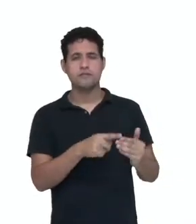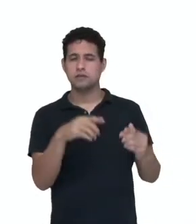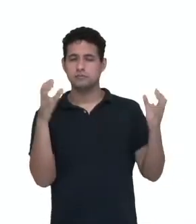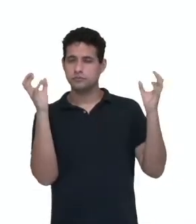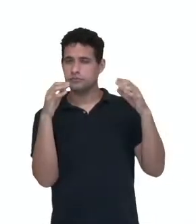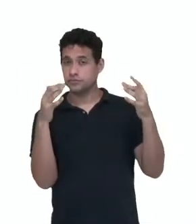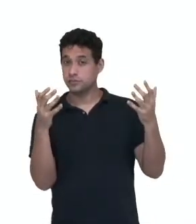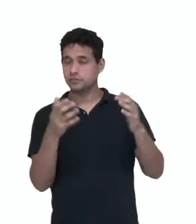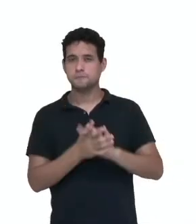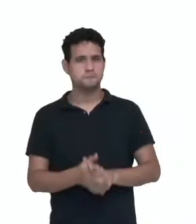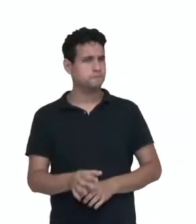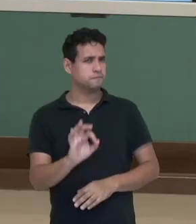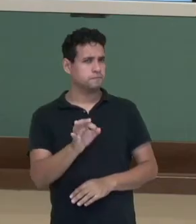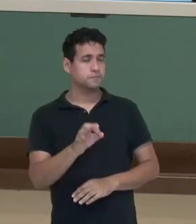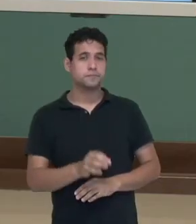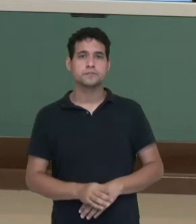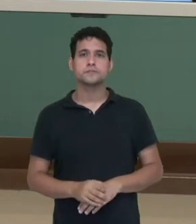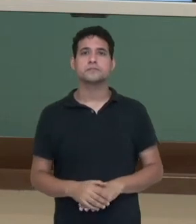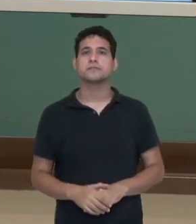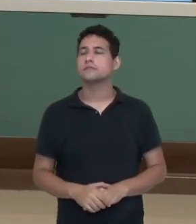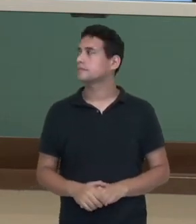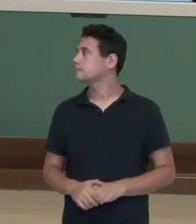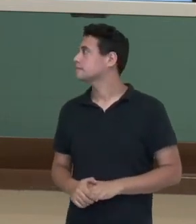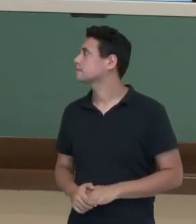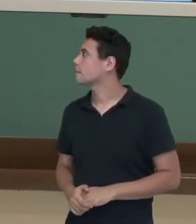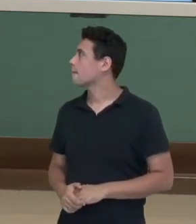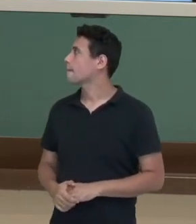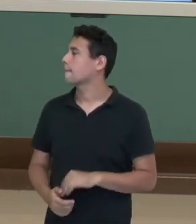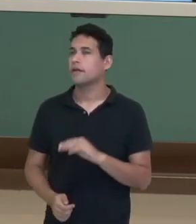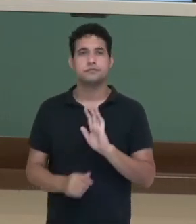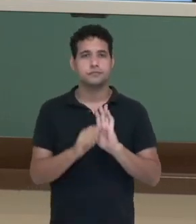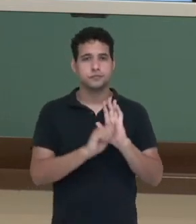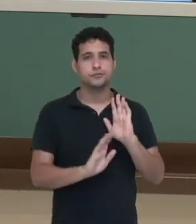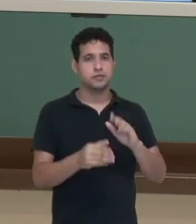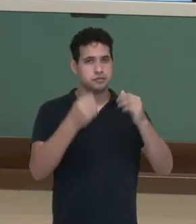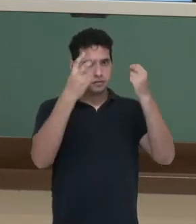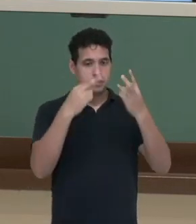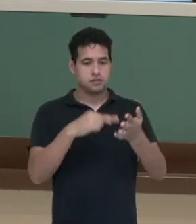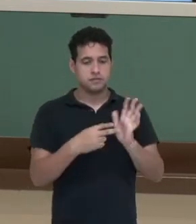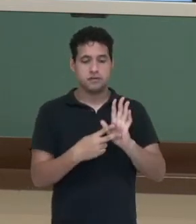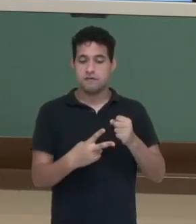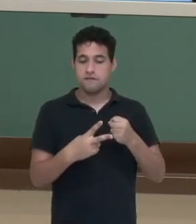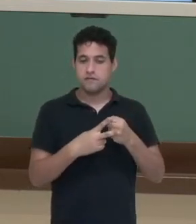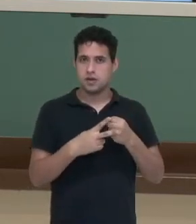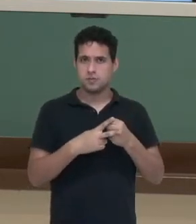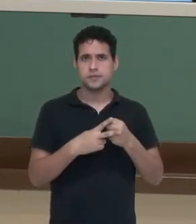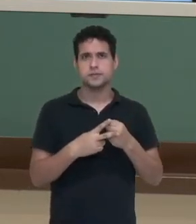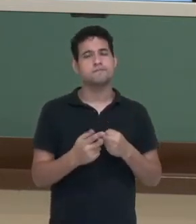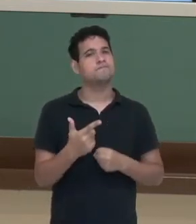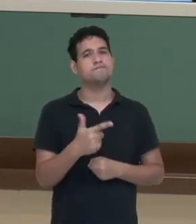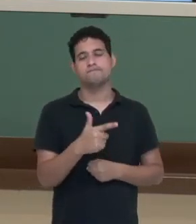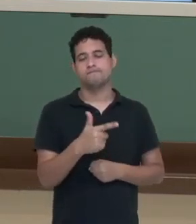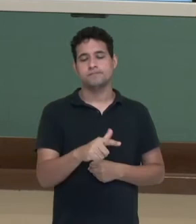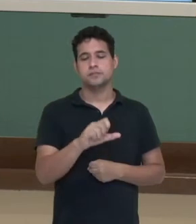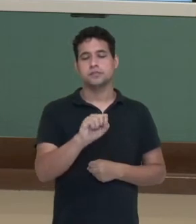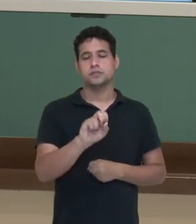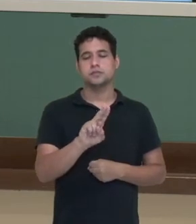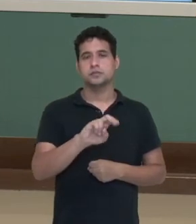lloviendo, certo? Aqui nesse texto foi o que eu falei para vocês, são verbos que não têm